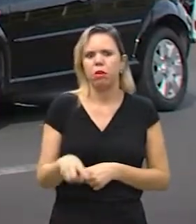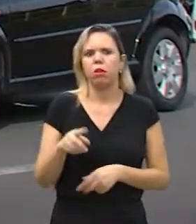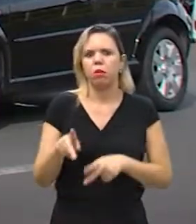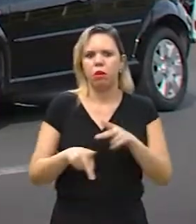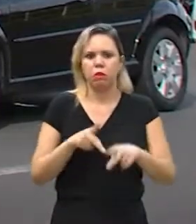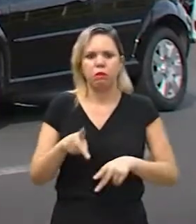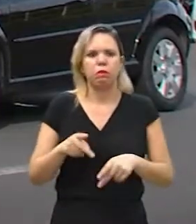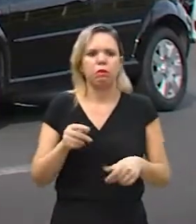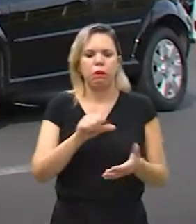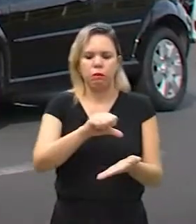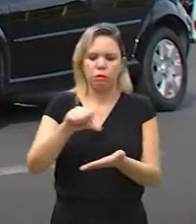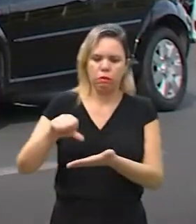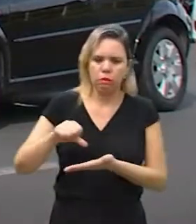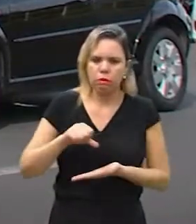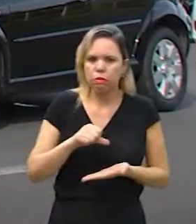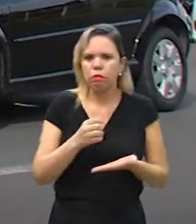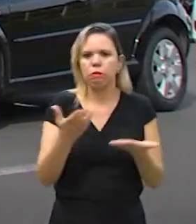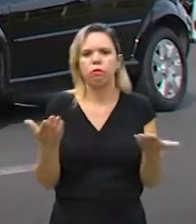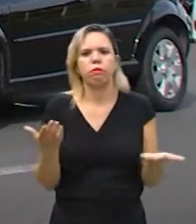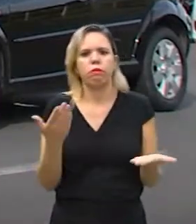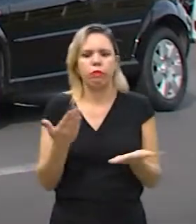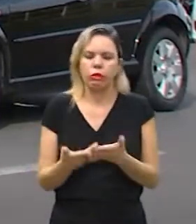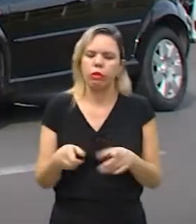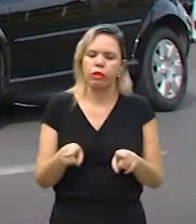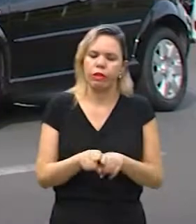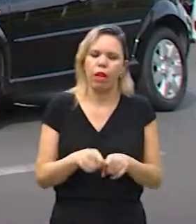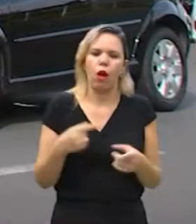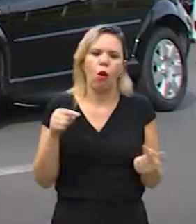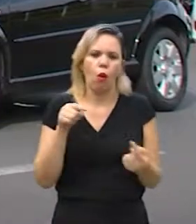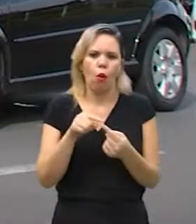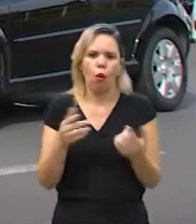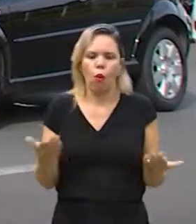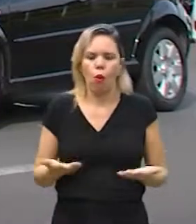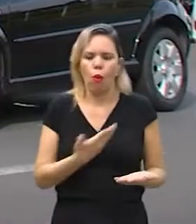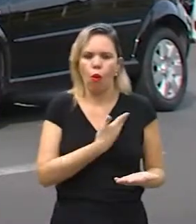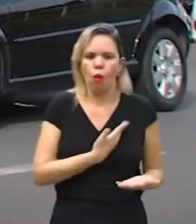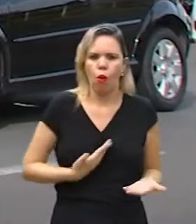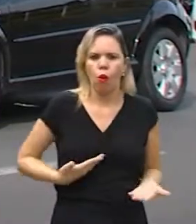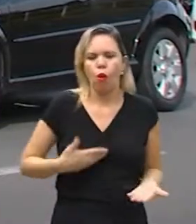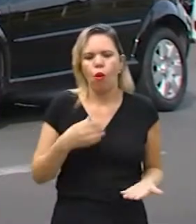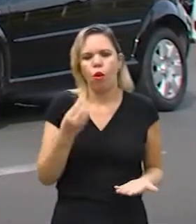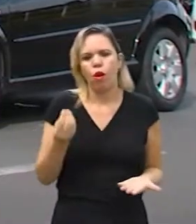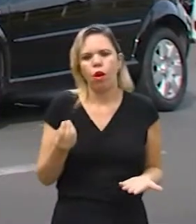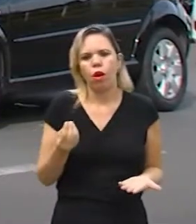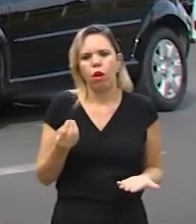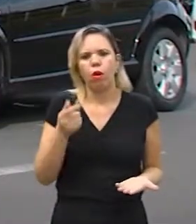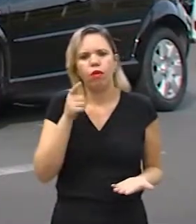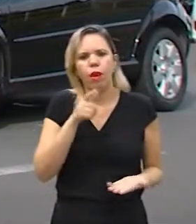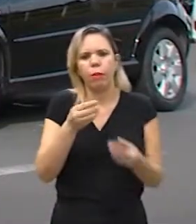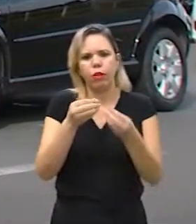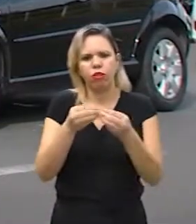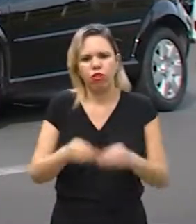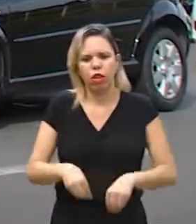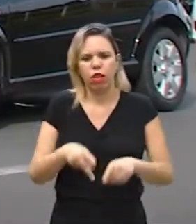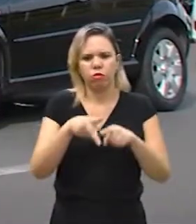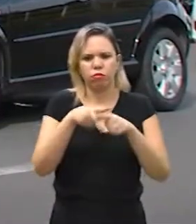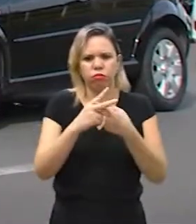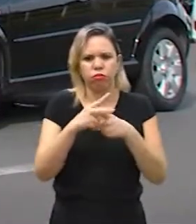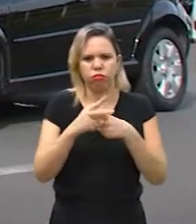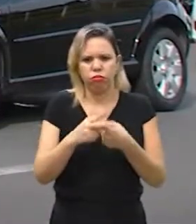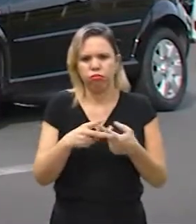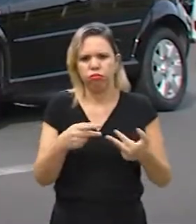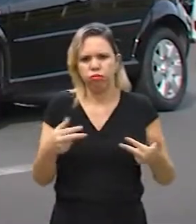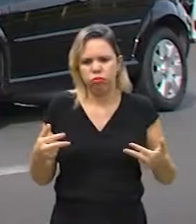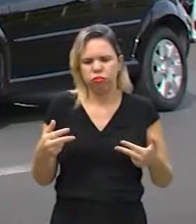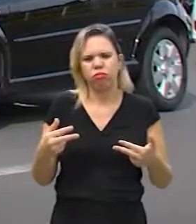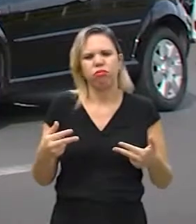empregos na região nós estamos atingindo hoje o nosso Governador vai conseguir atingir mecânico funileiro